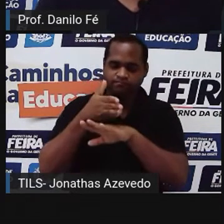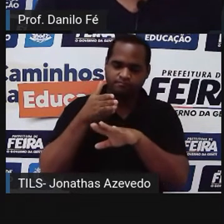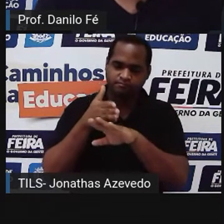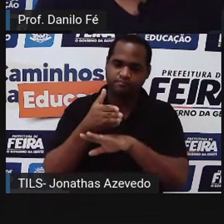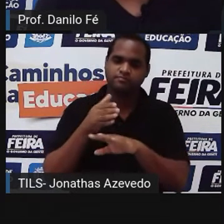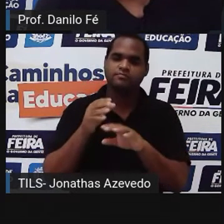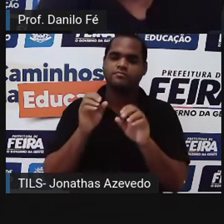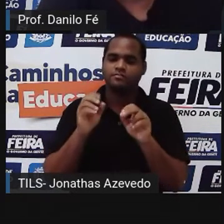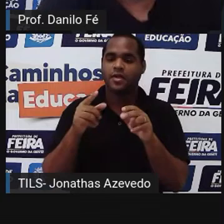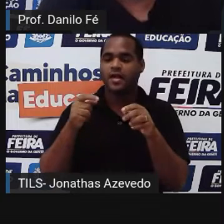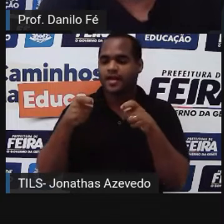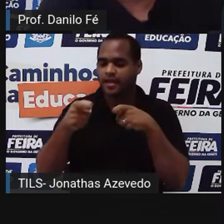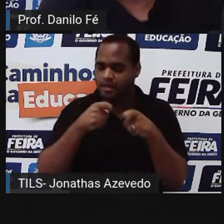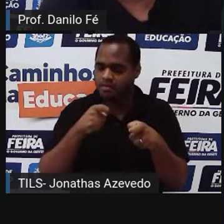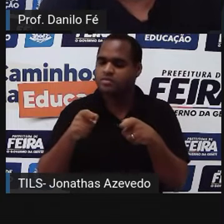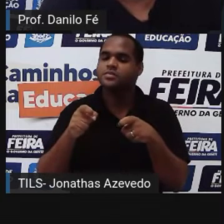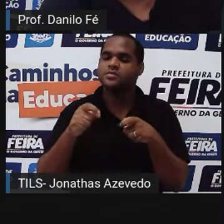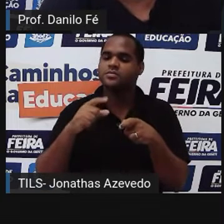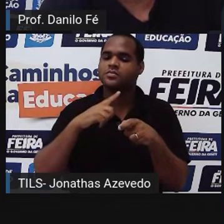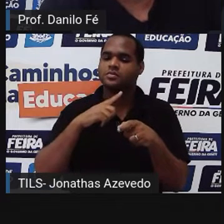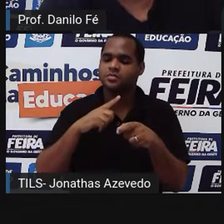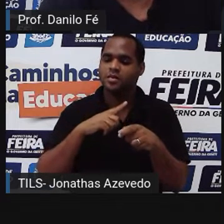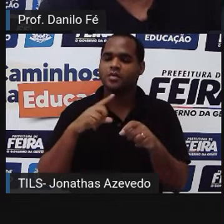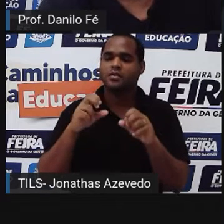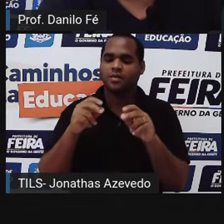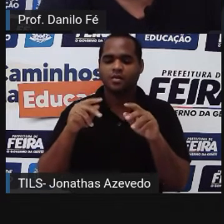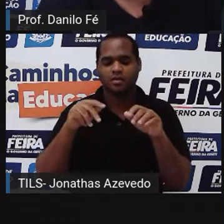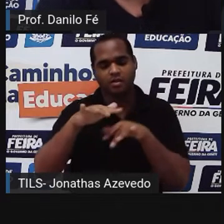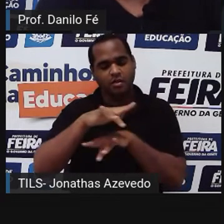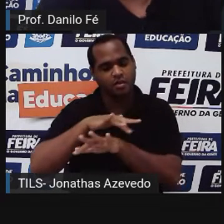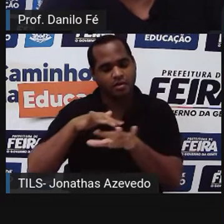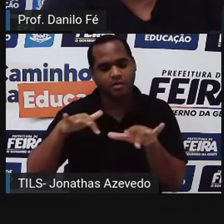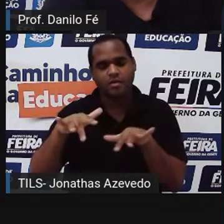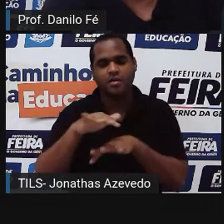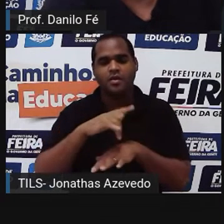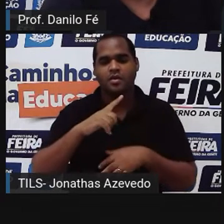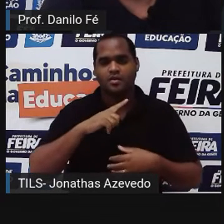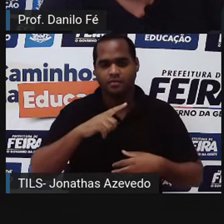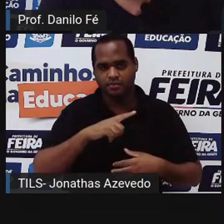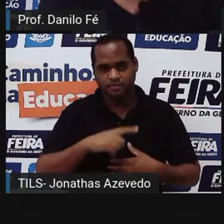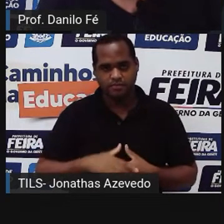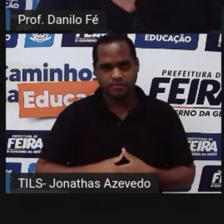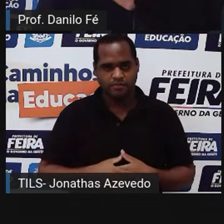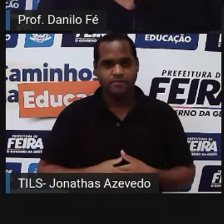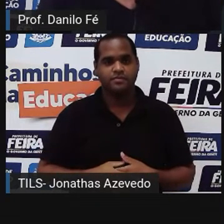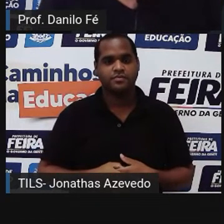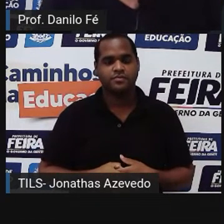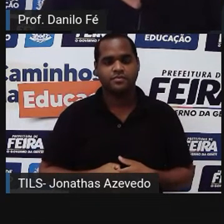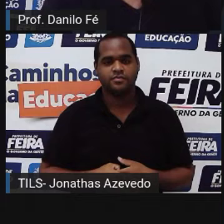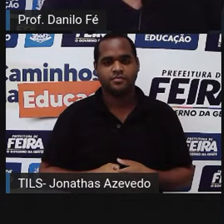essa guerra no Oceano Pacífico. Bem,